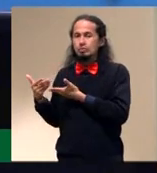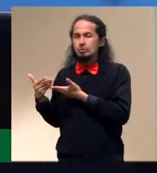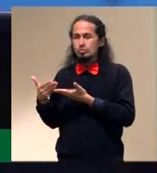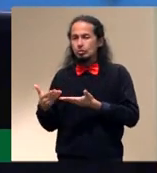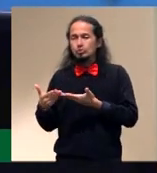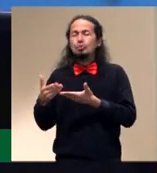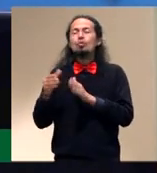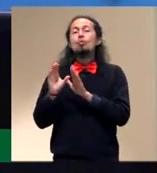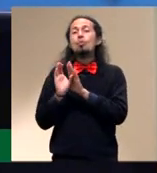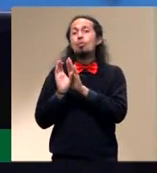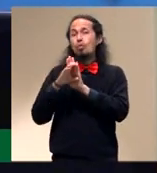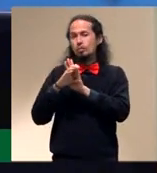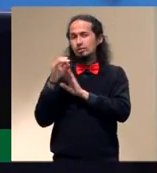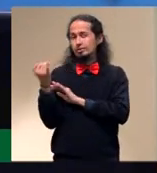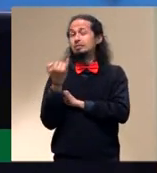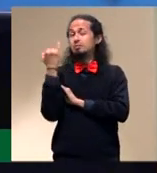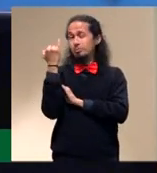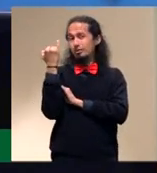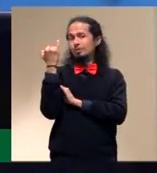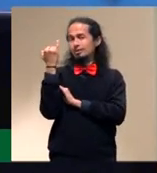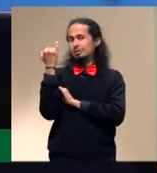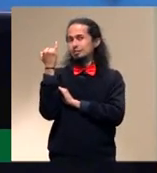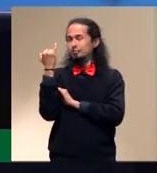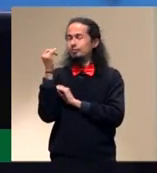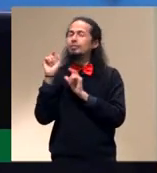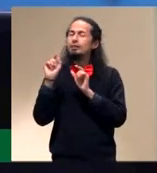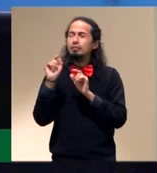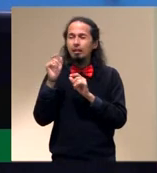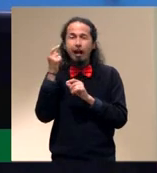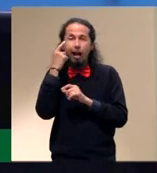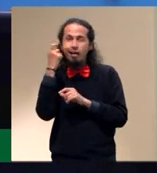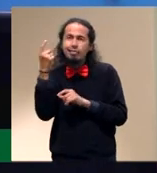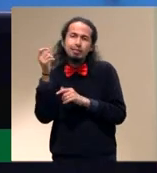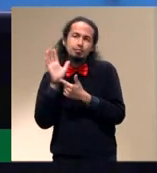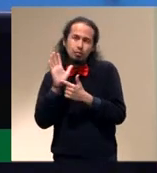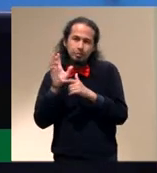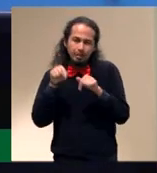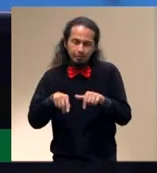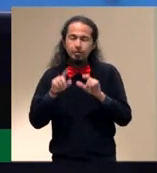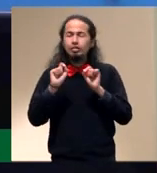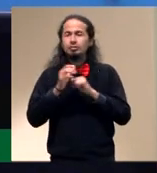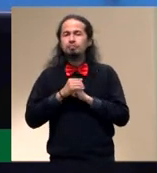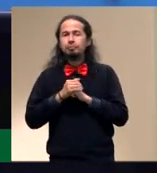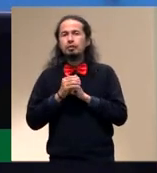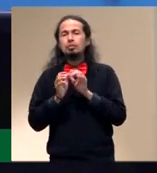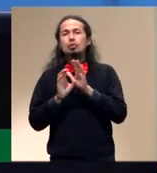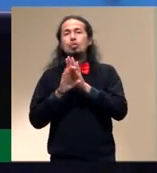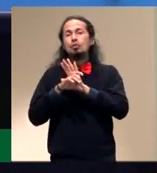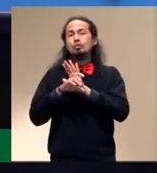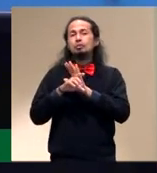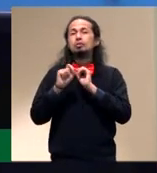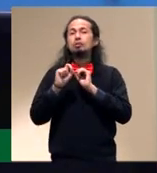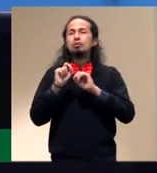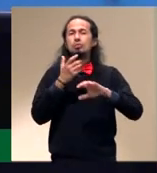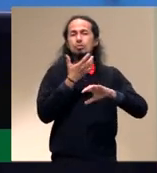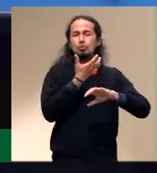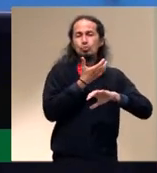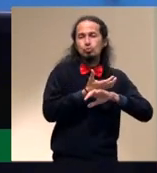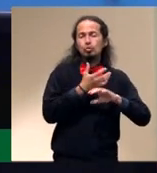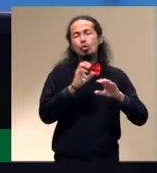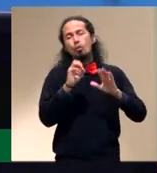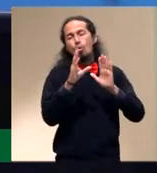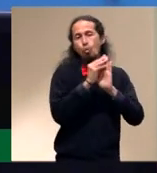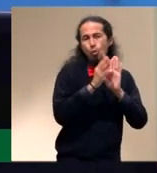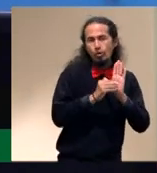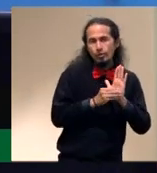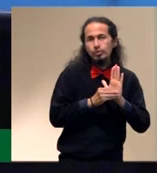interessante trazer aqui, que era um conceito de que os conteúdos curriculares